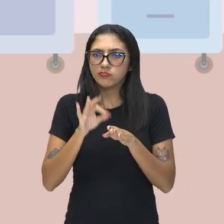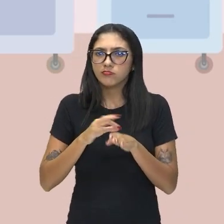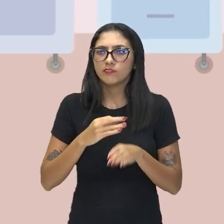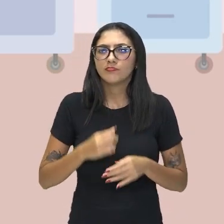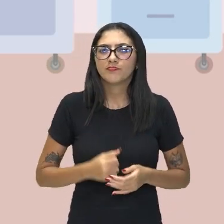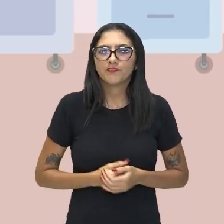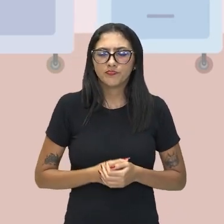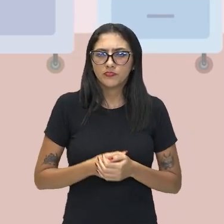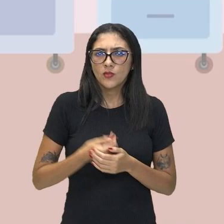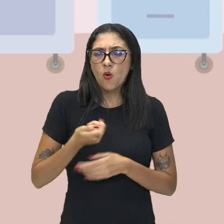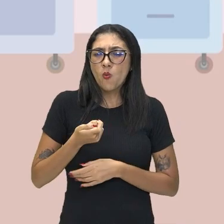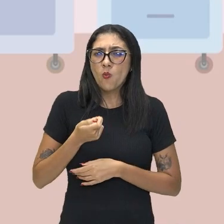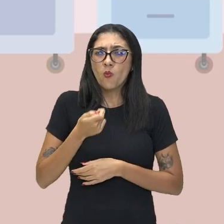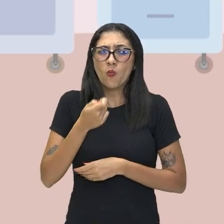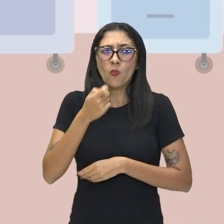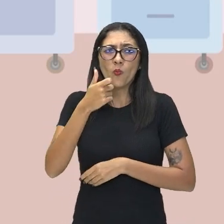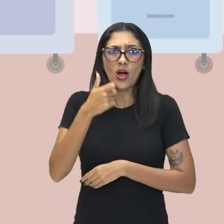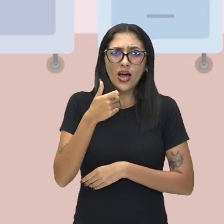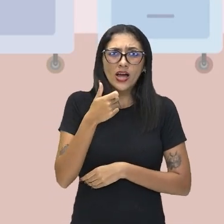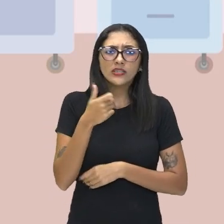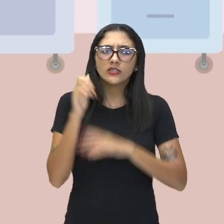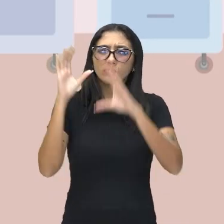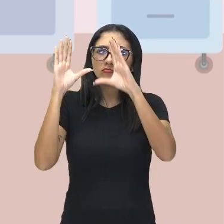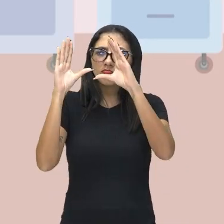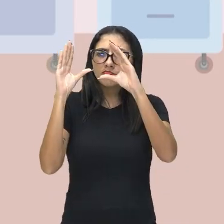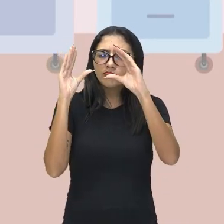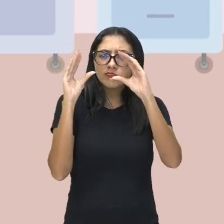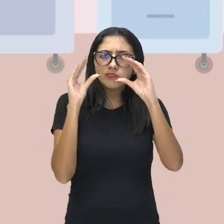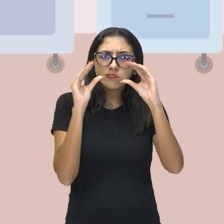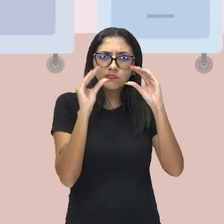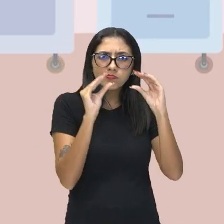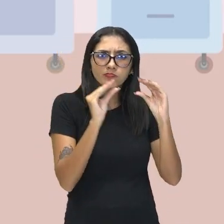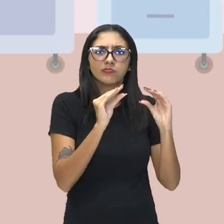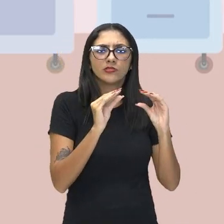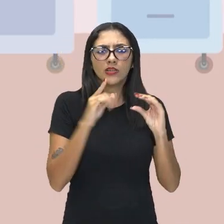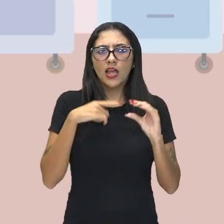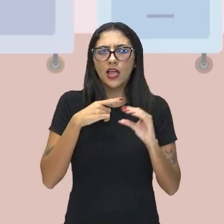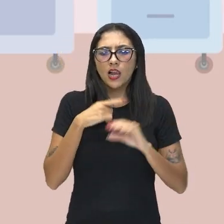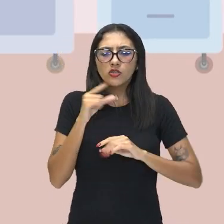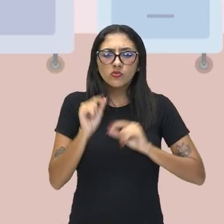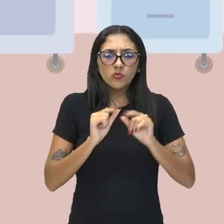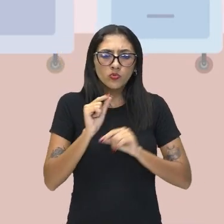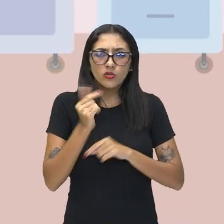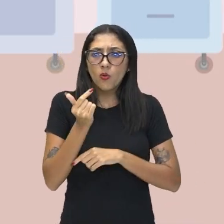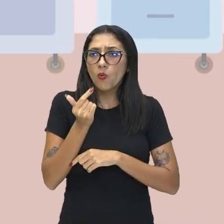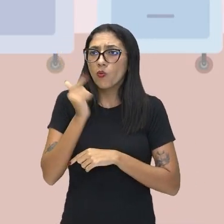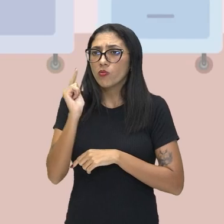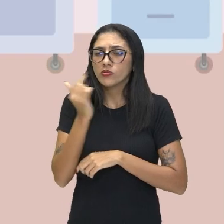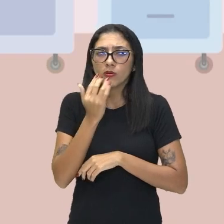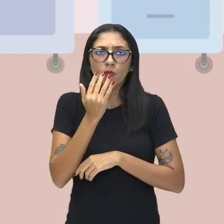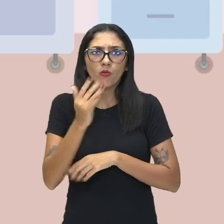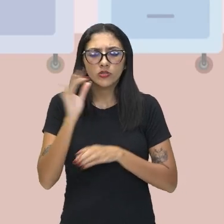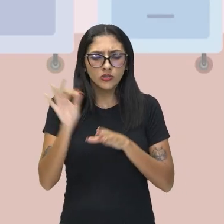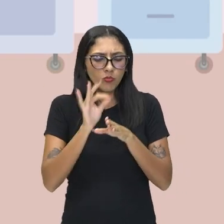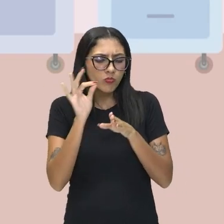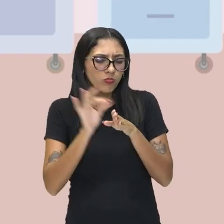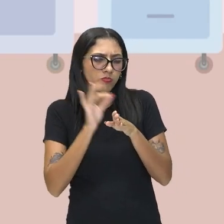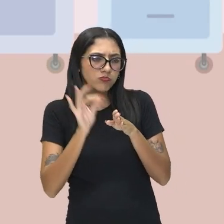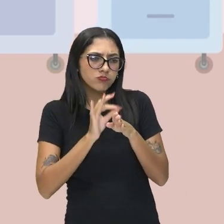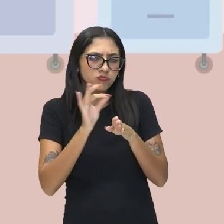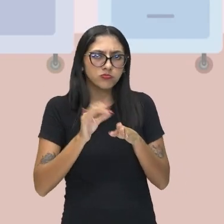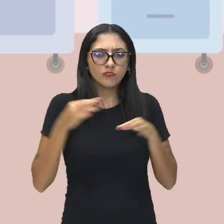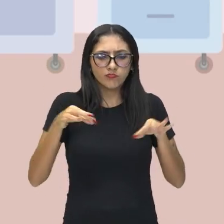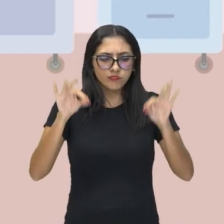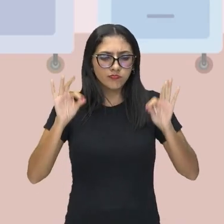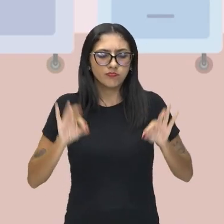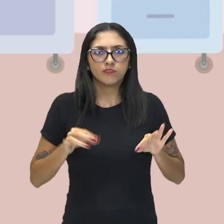na penumbra trazida pelas nuvens, escolhia um fio de prata que em pontos longos rebordava